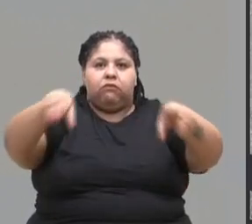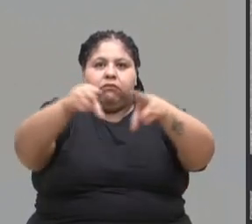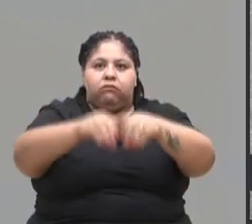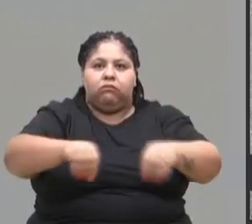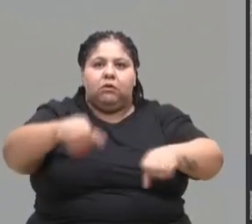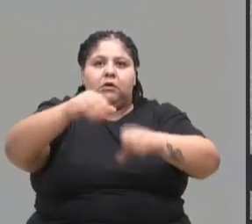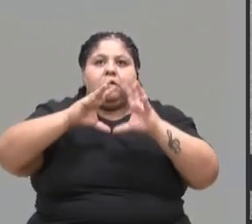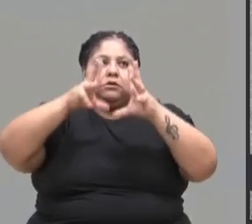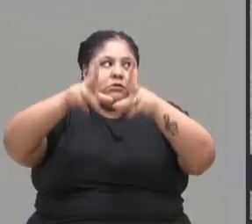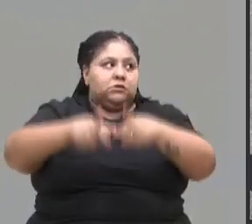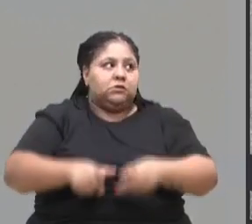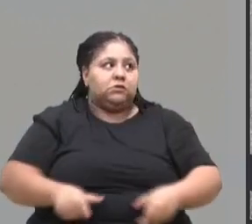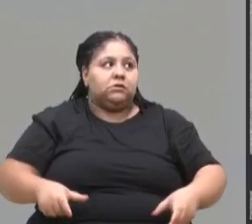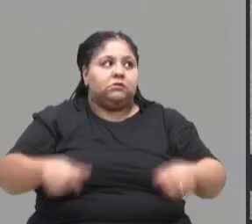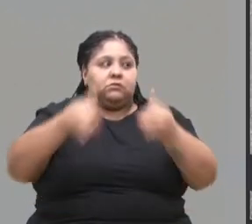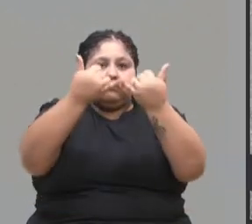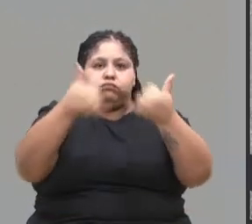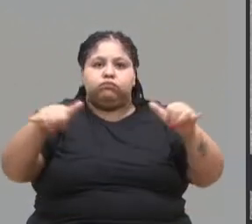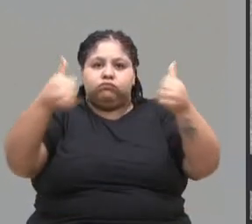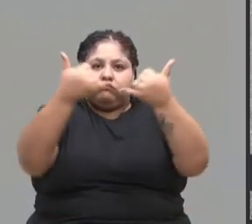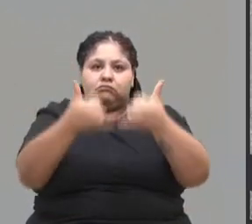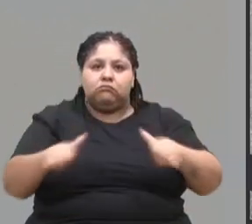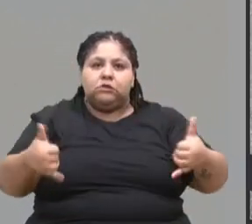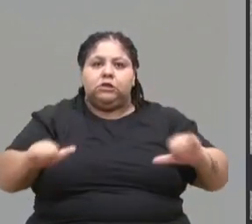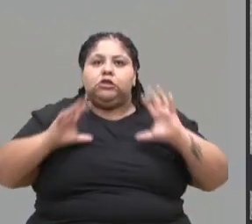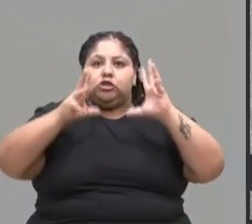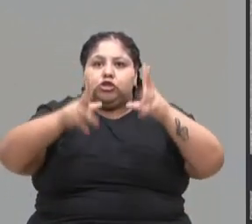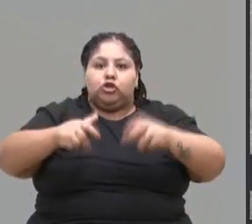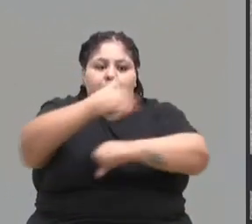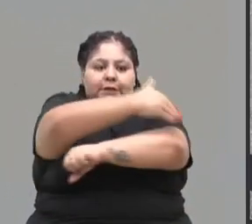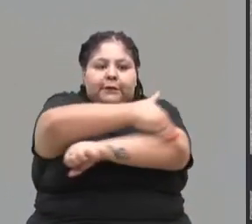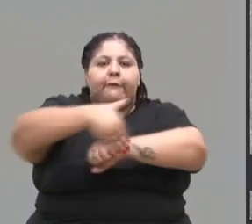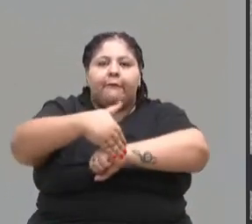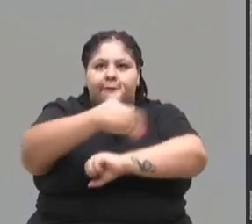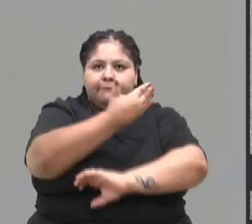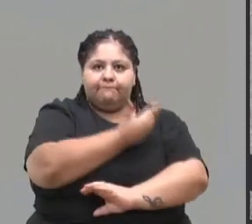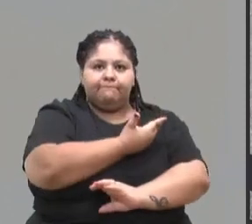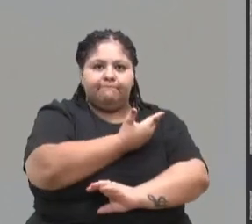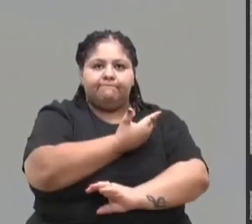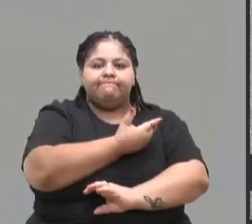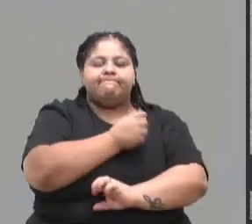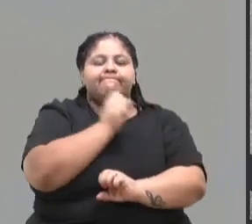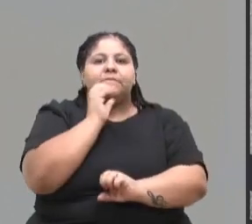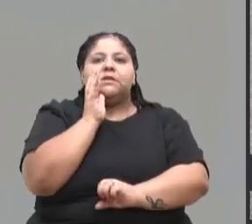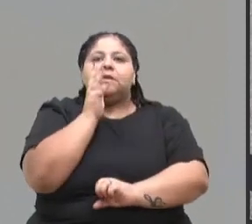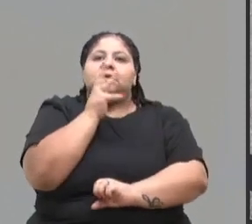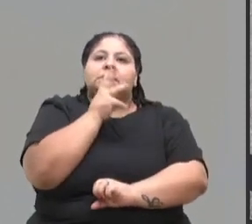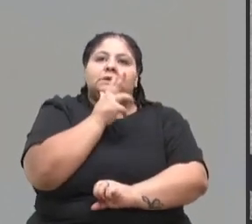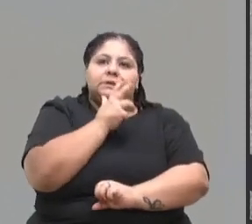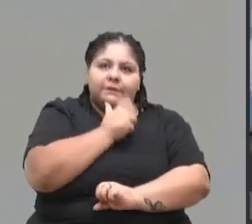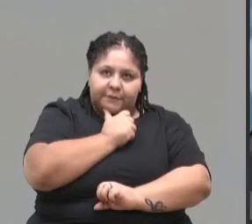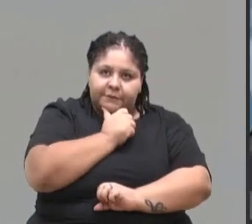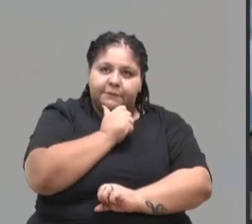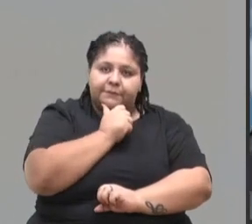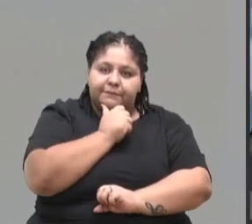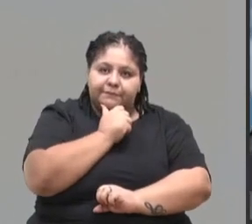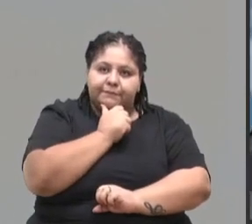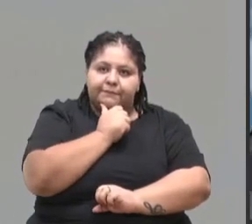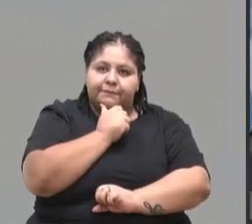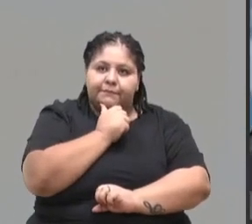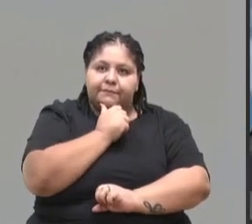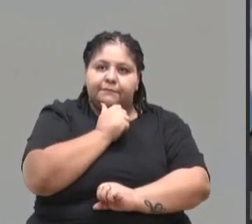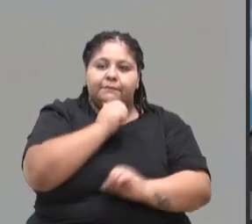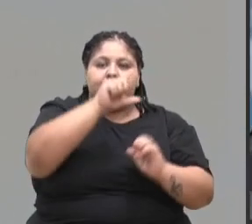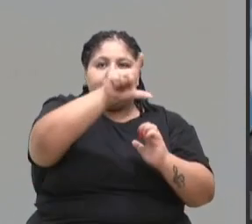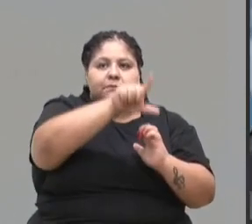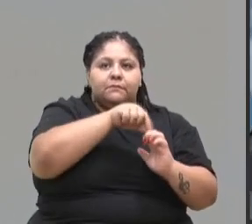ruas, todos os postos. Então, isso deixa feia a nossa cidade. E a demora das